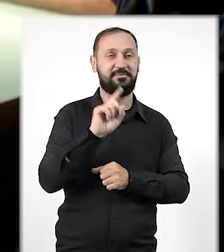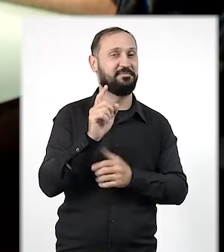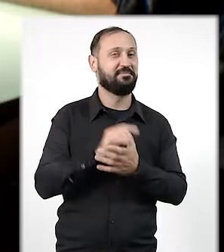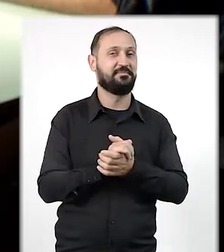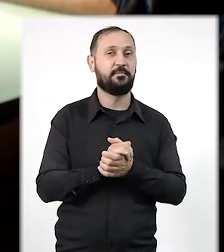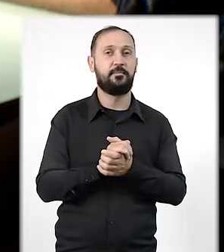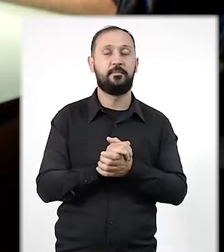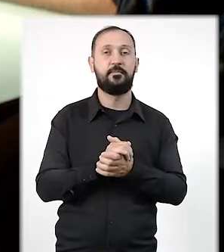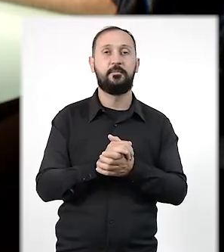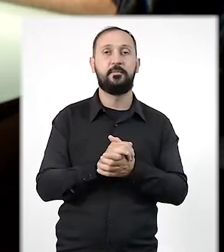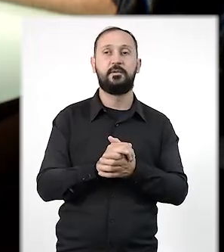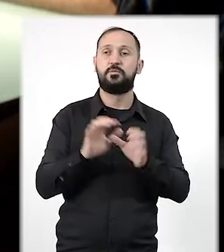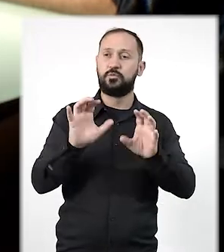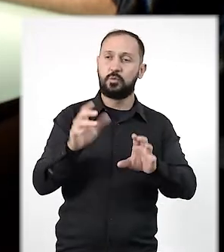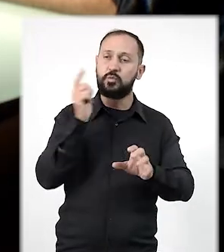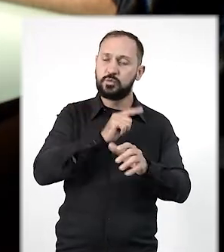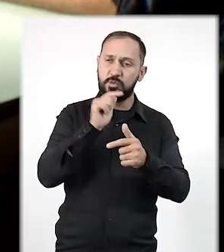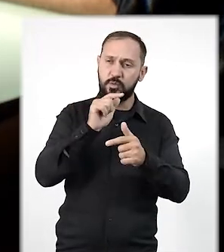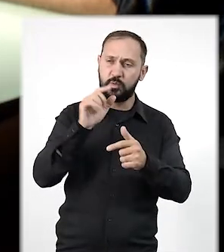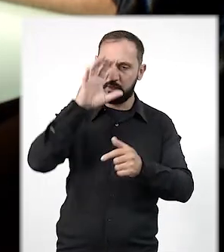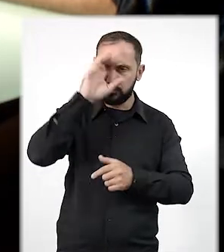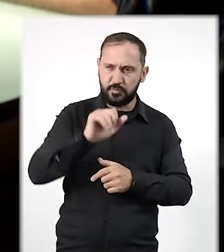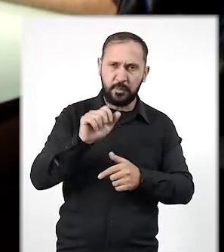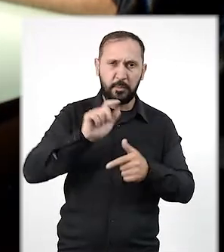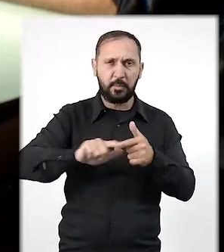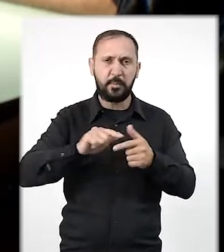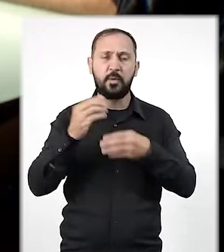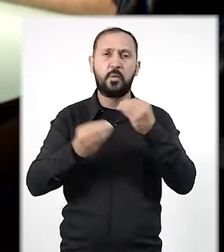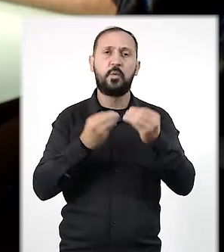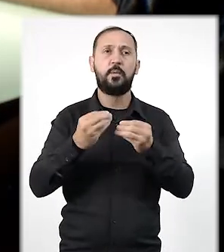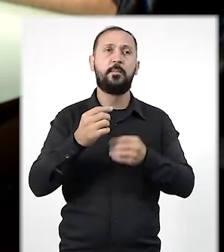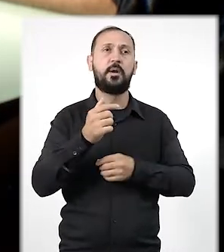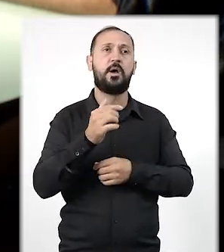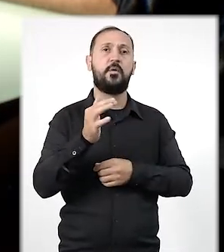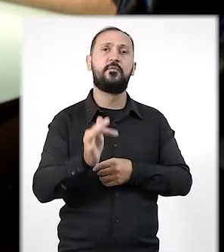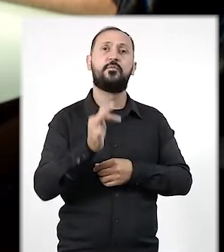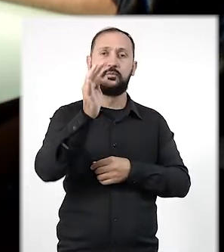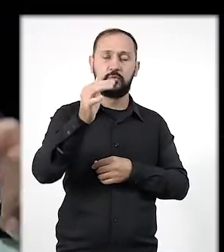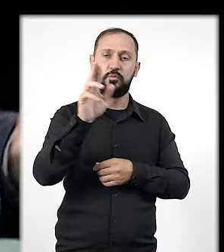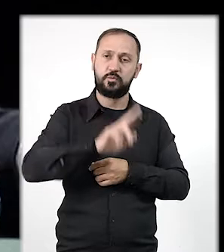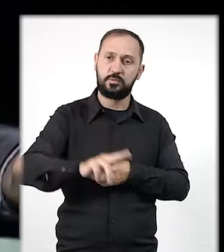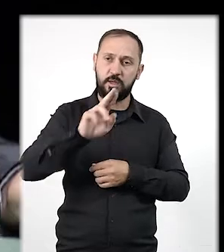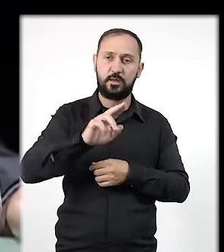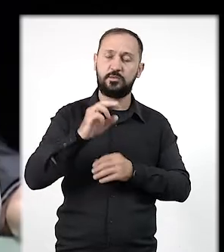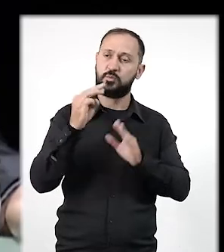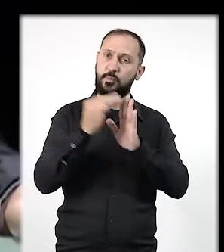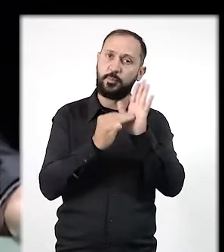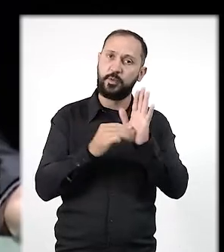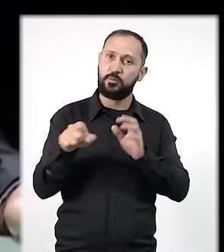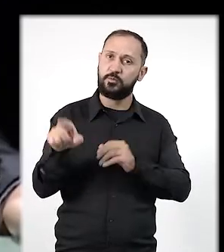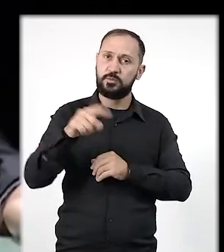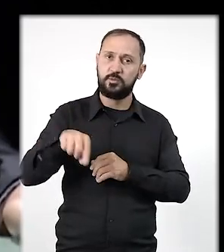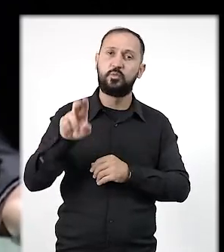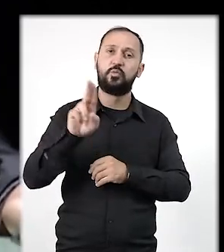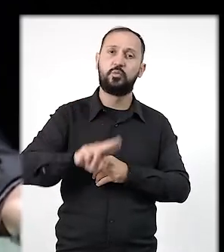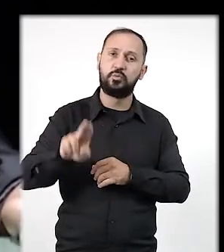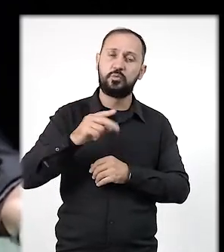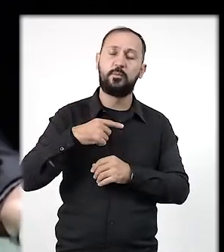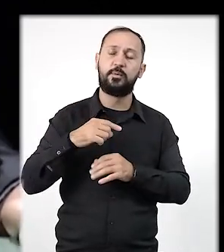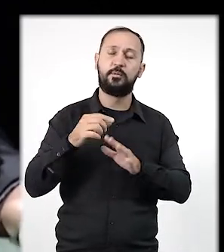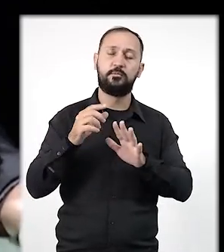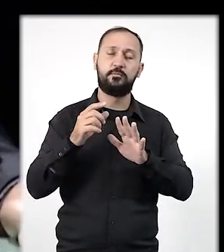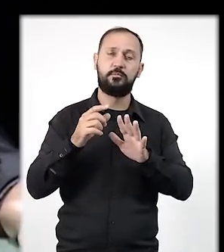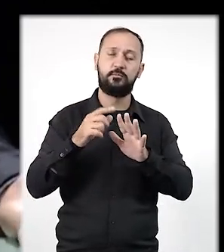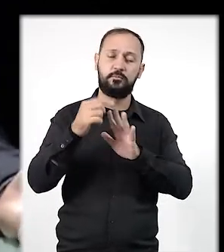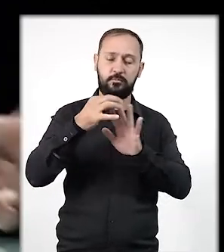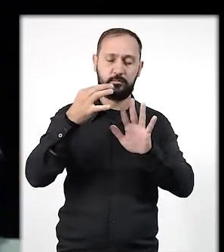vocês acabaram chegando a um jeito de resolver esse problema e até deixar para que outros pesquisadores utilizassem o método que vocês usaram para fazer a